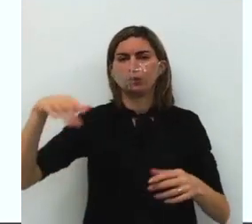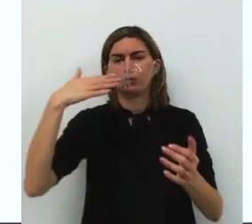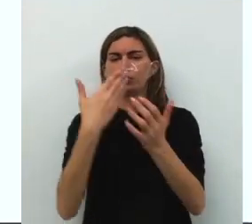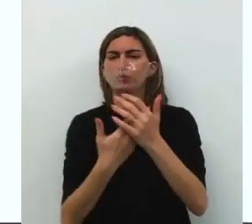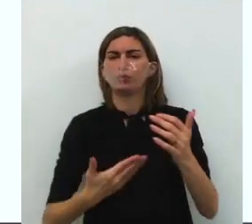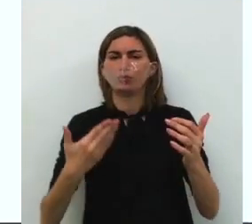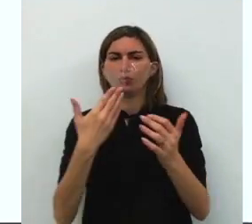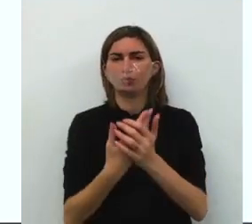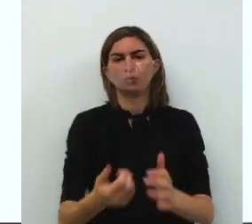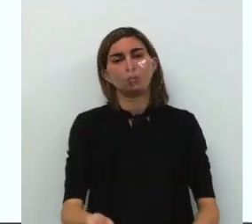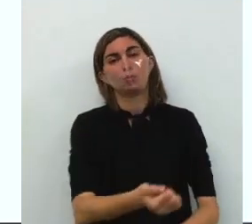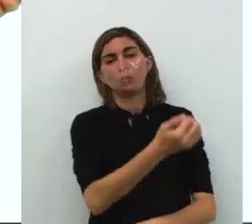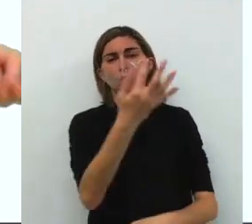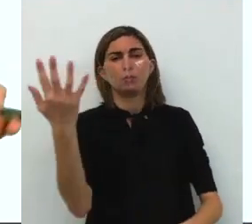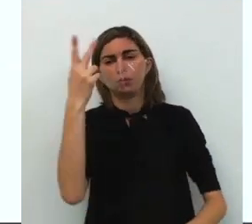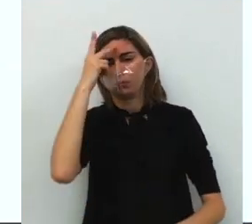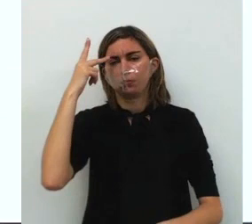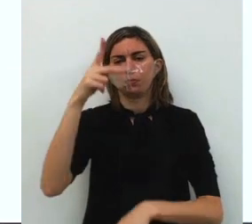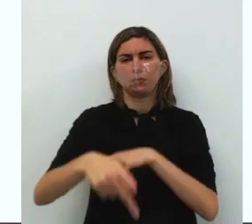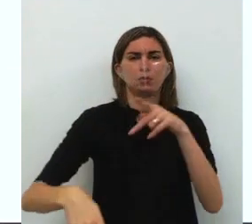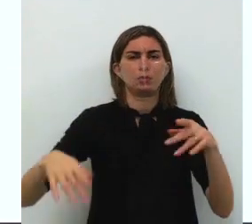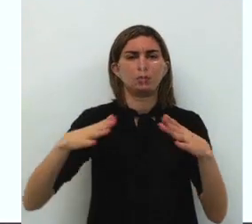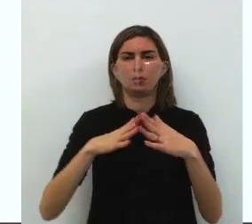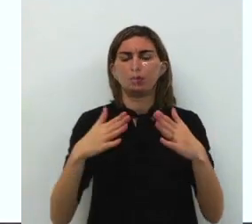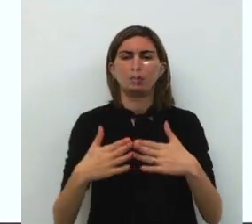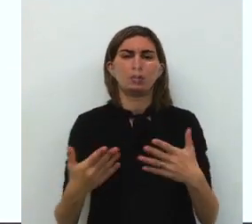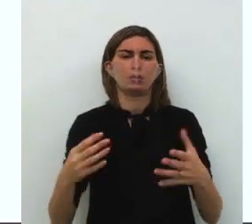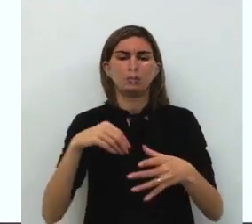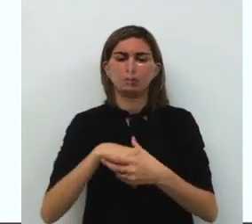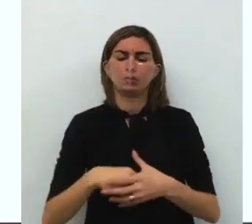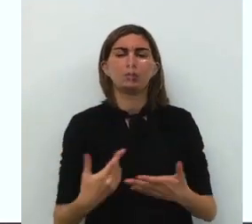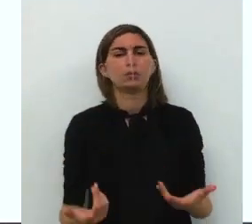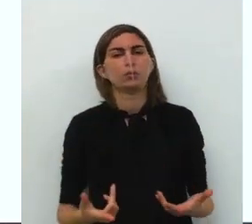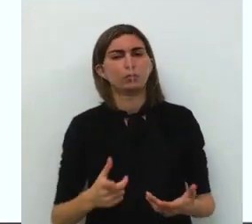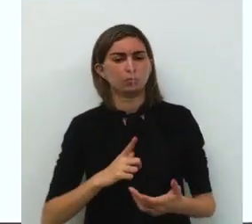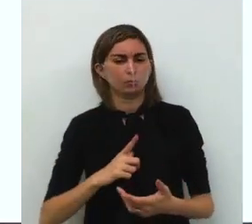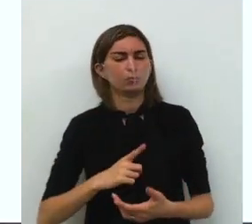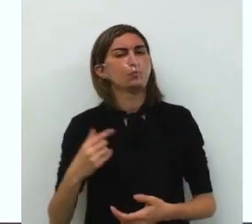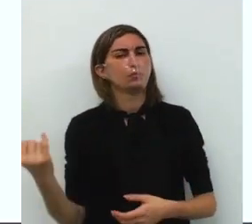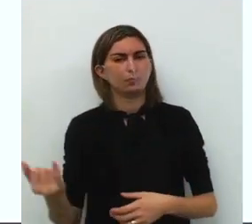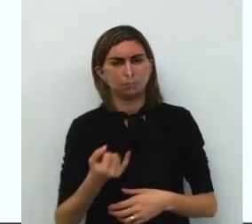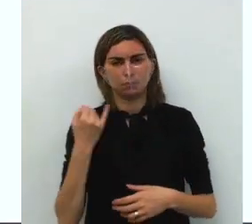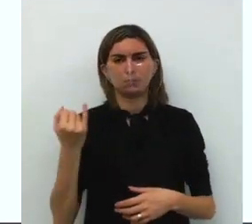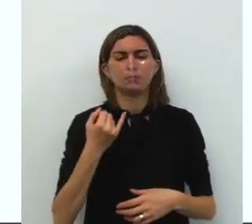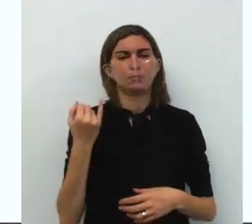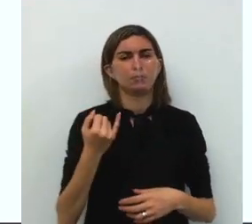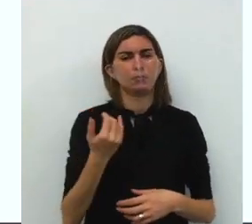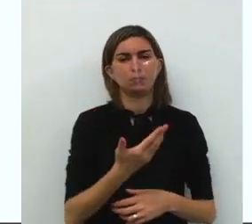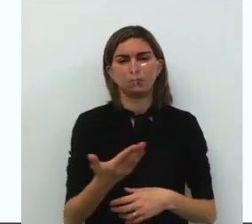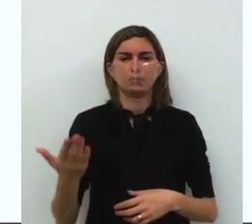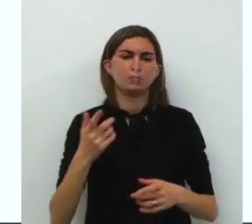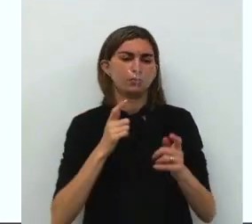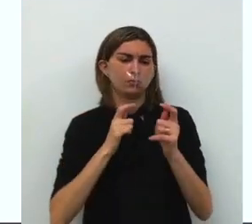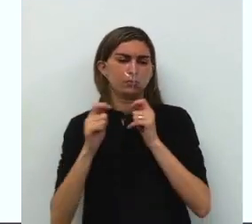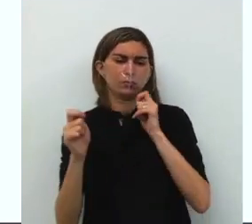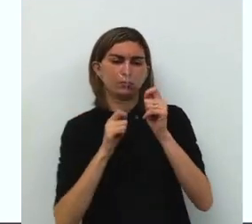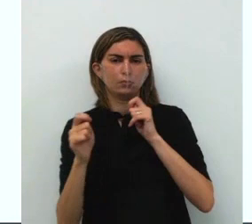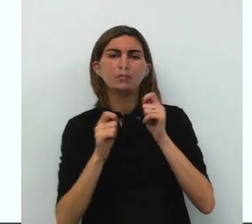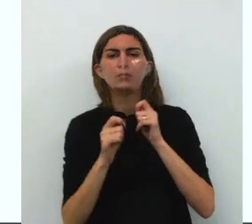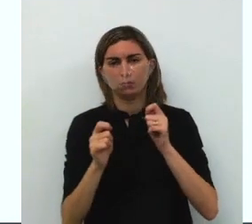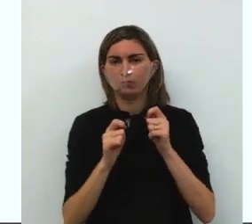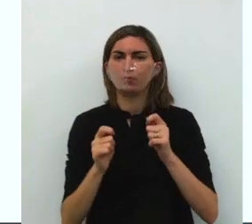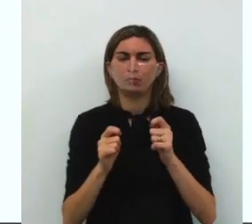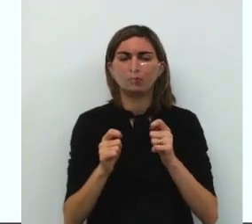de escolaridade, quantas pessoas estão em cada lar, isso é muito importante. Então essa entrevista